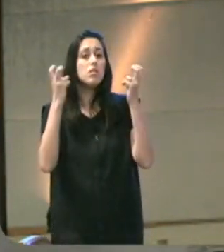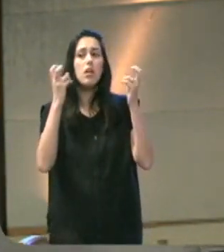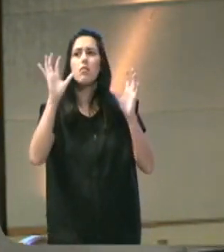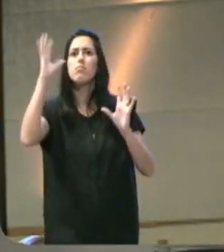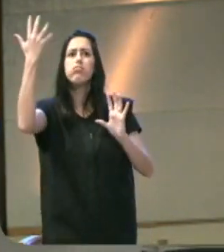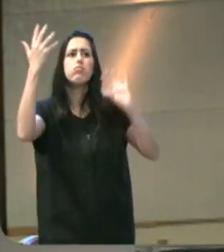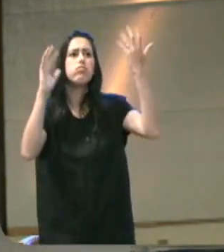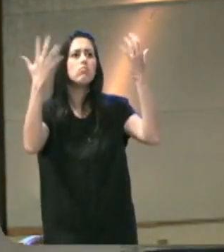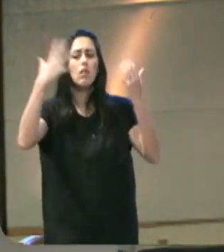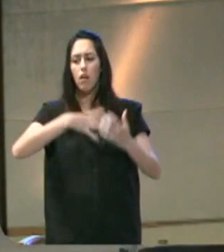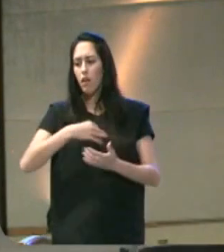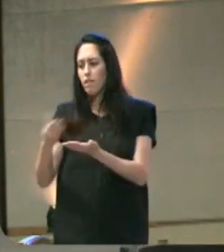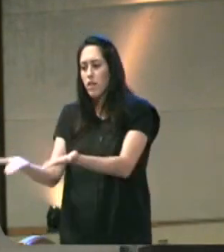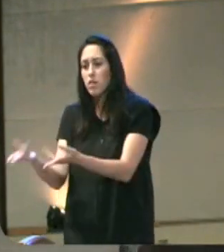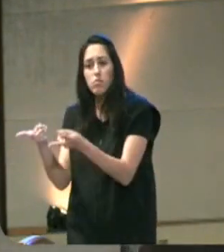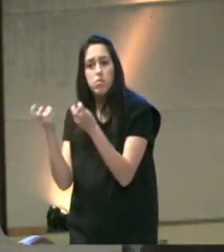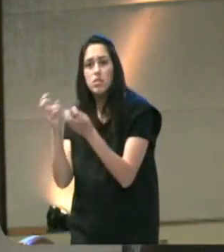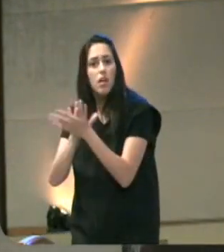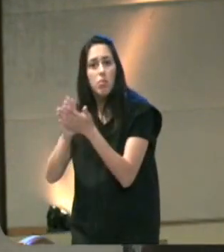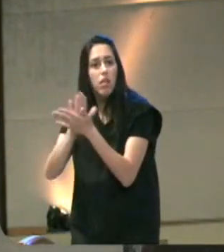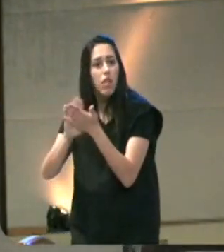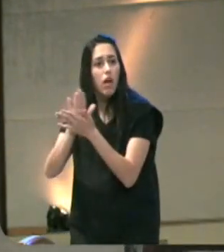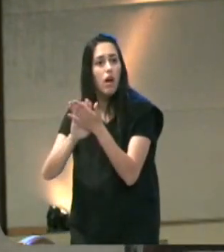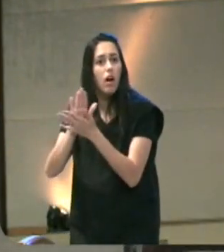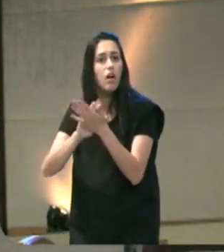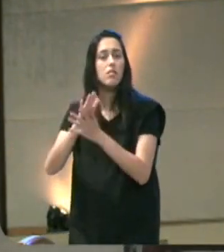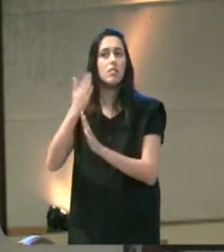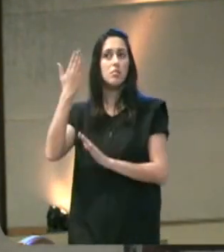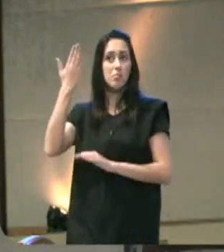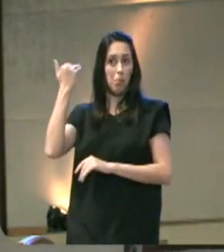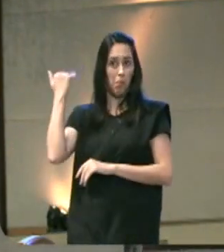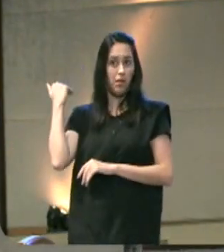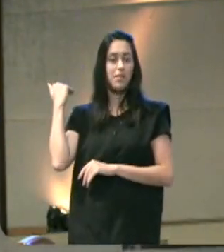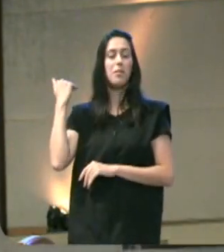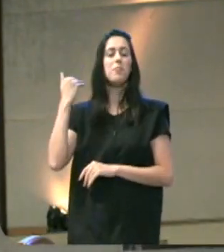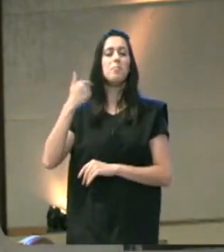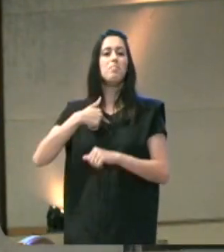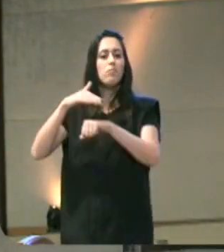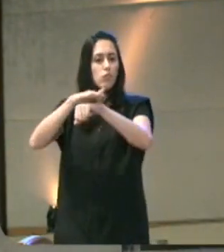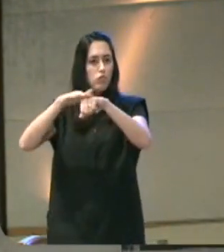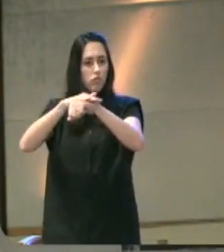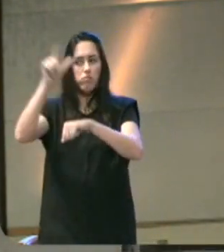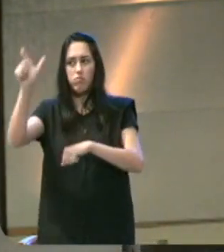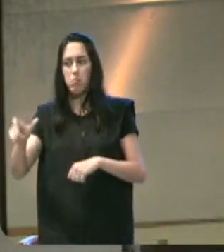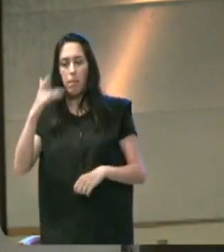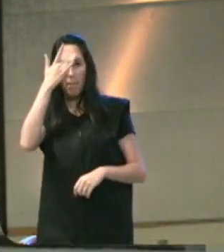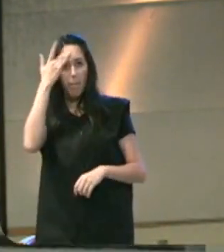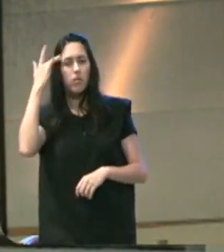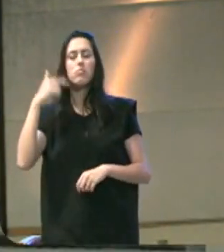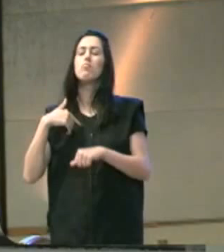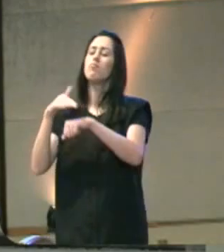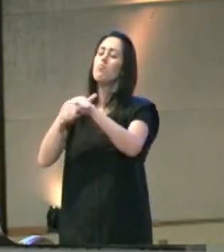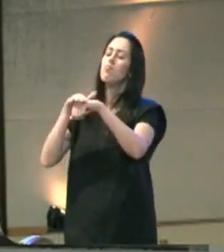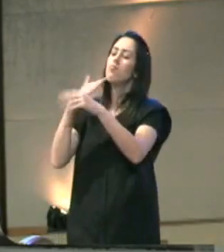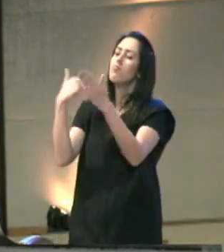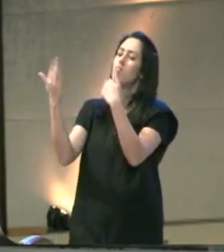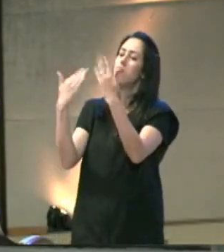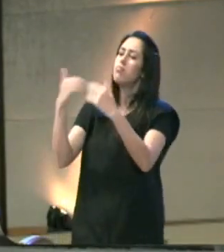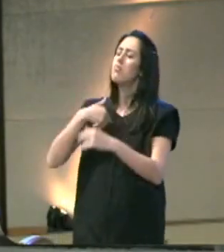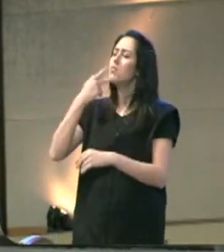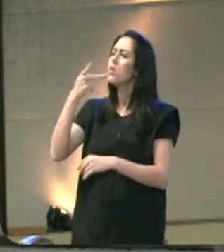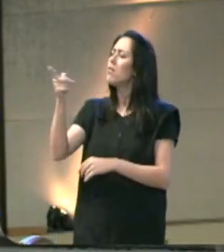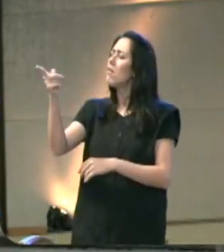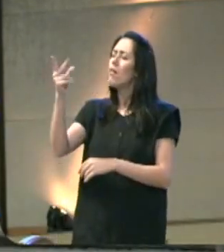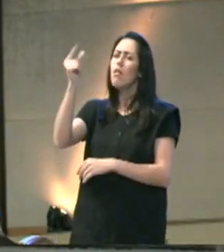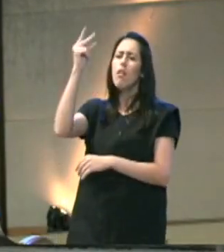com os nossos filhos. Mas, alguns dias atrás, eu conversando com uma pessoa, disse assim: puxa vida, querido, eu não vejo mais você na